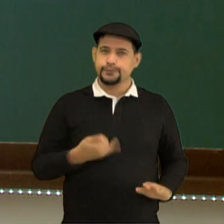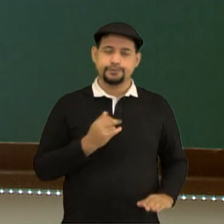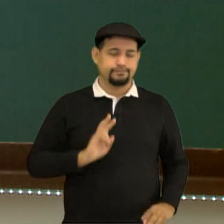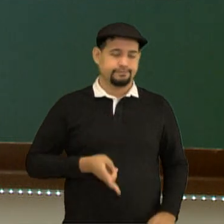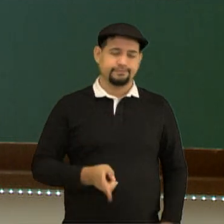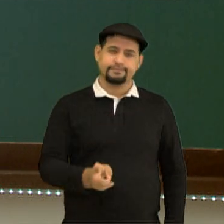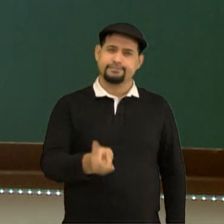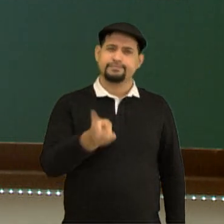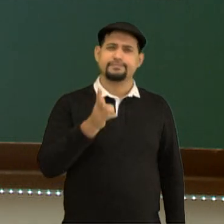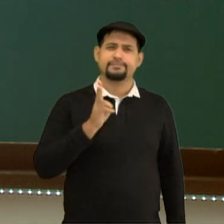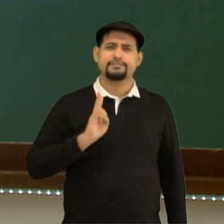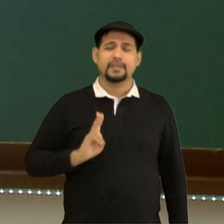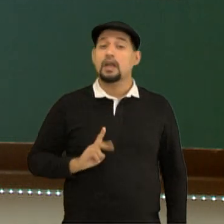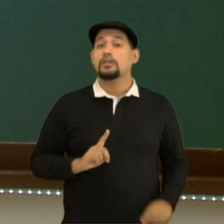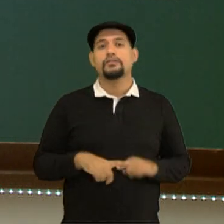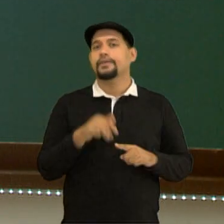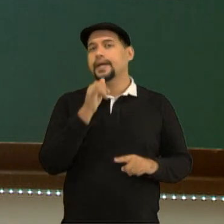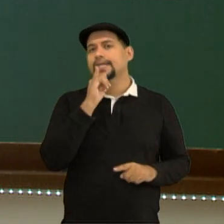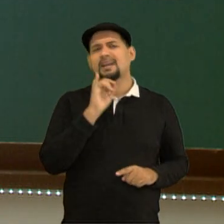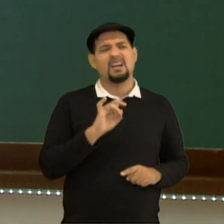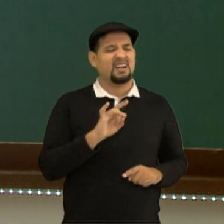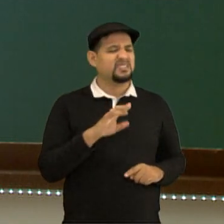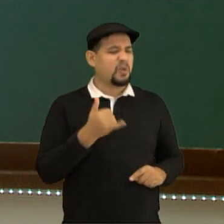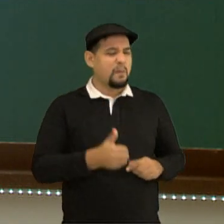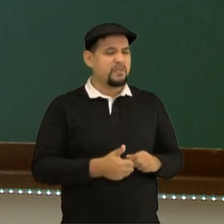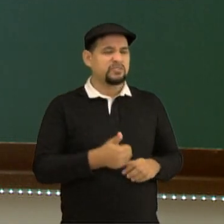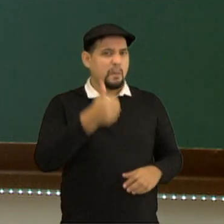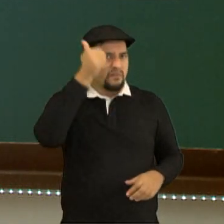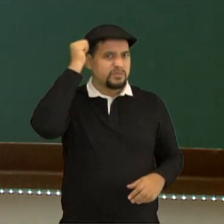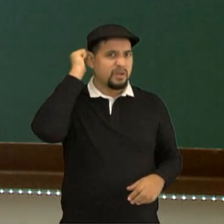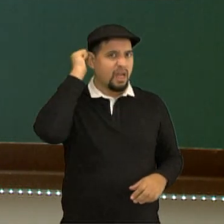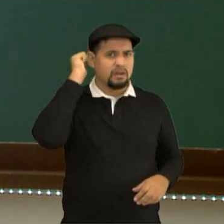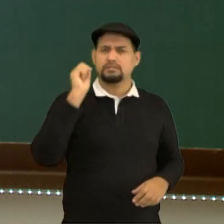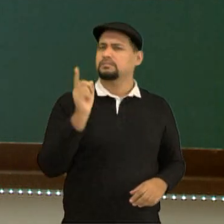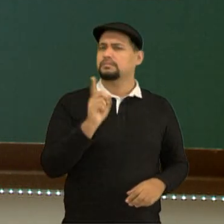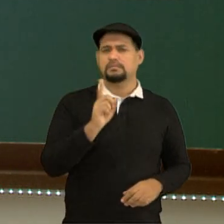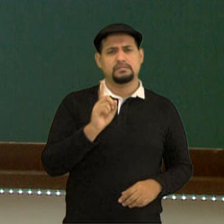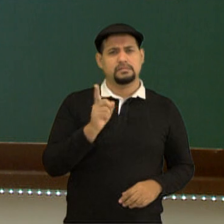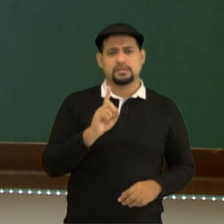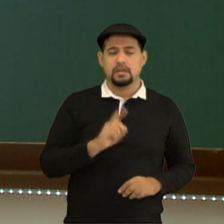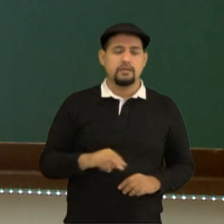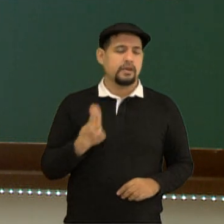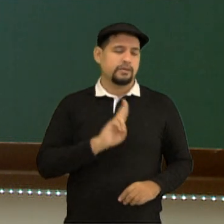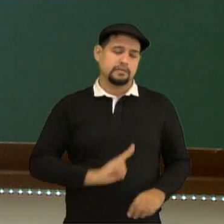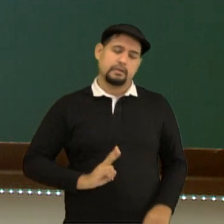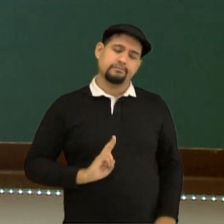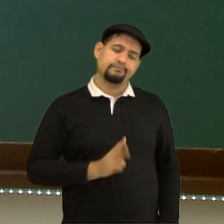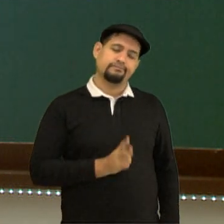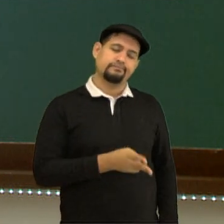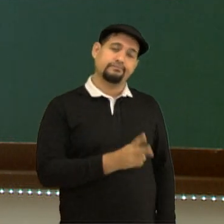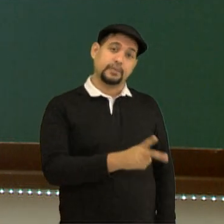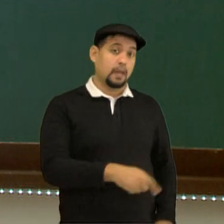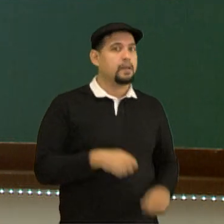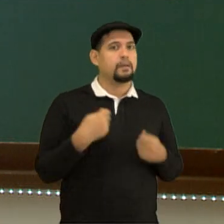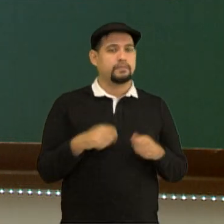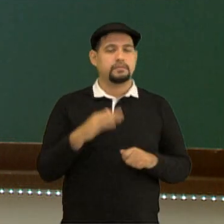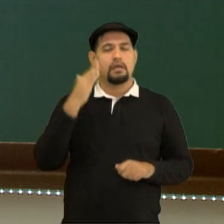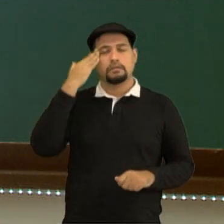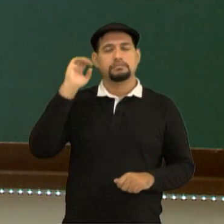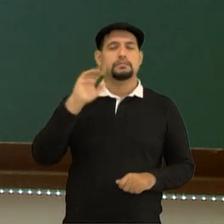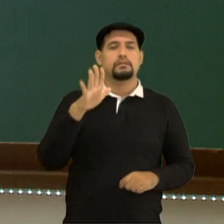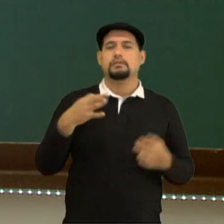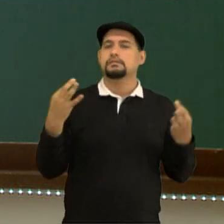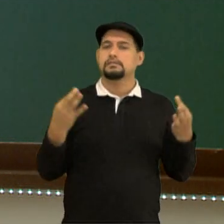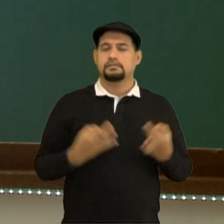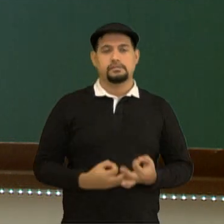vida da gente. Não vai ser como, só para o vestibular. Não, a gente vai usar ele eternamente, então é bom a gente entender, com certeza